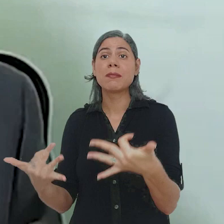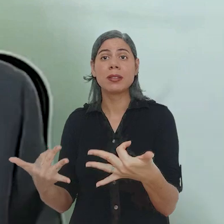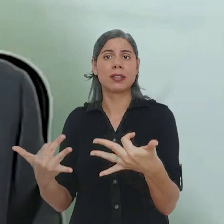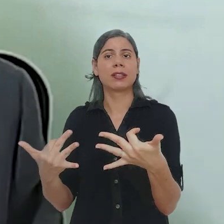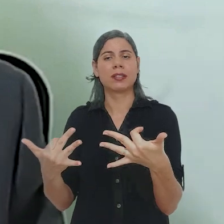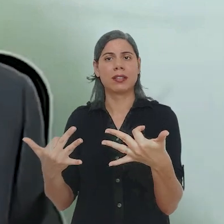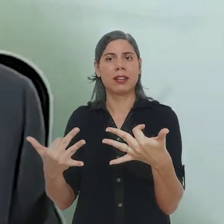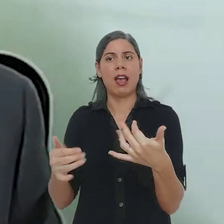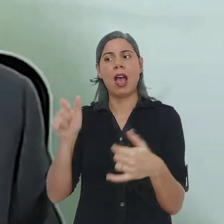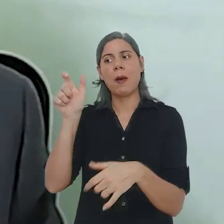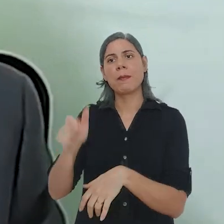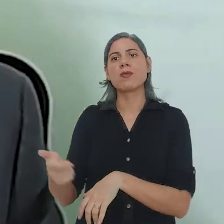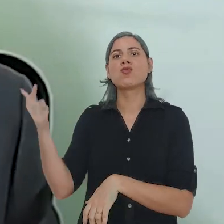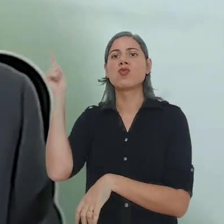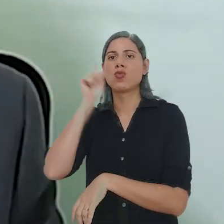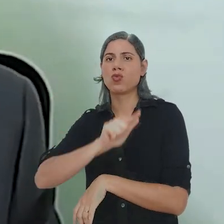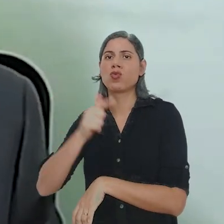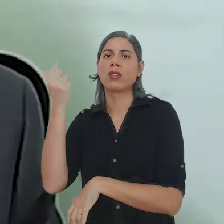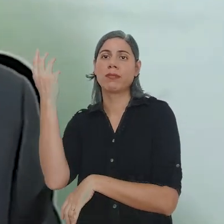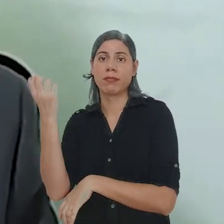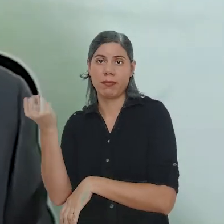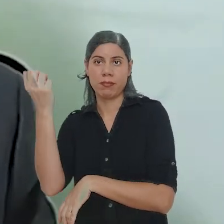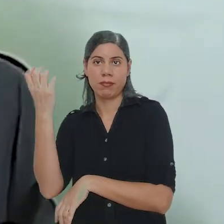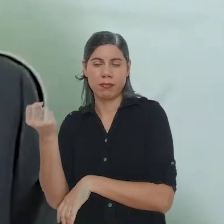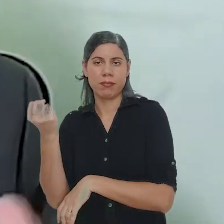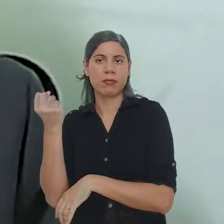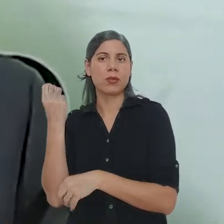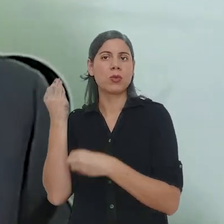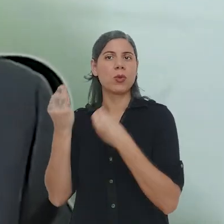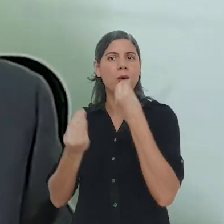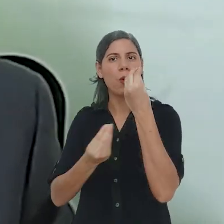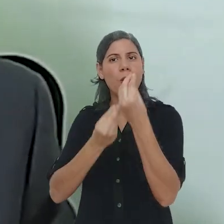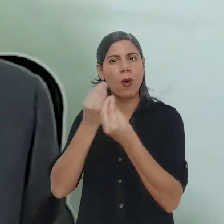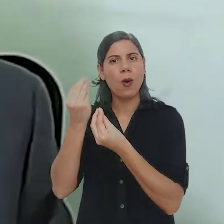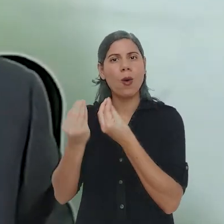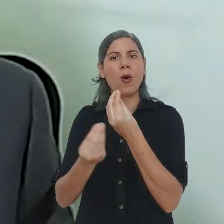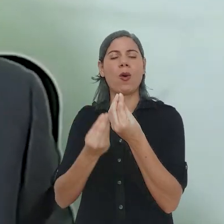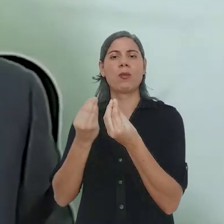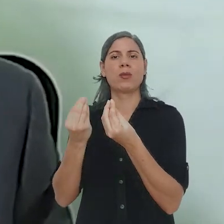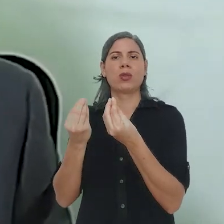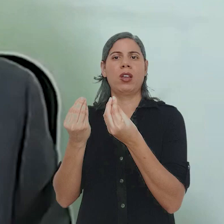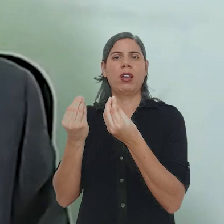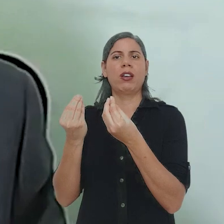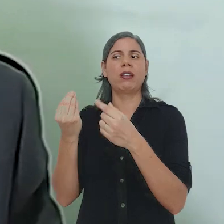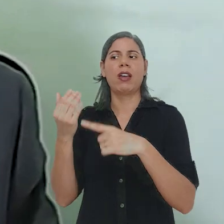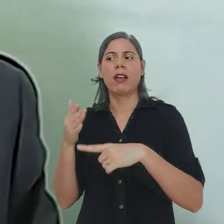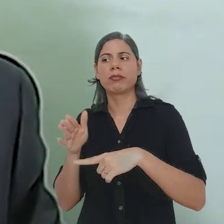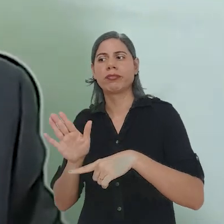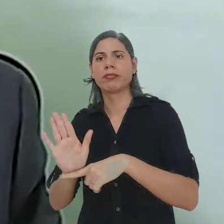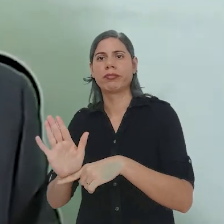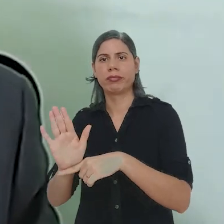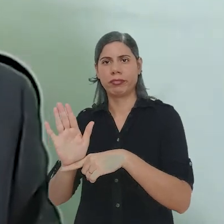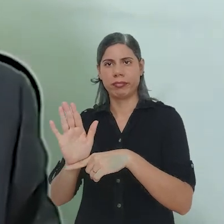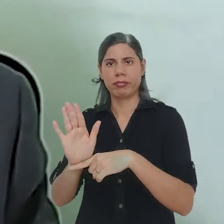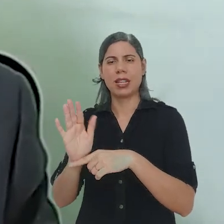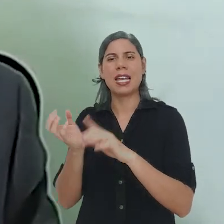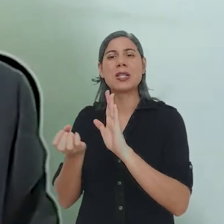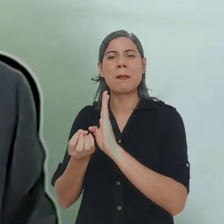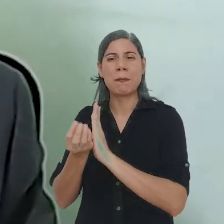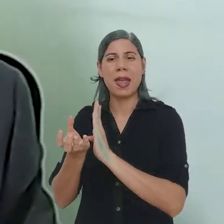quem poderia ser beneficiado naquela época com esse benefício assistencial, quem